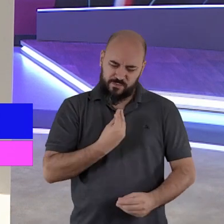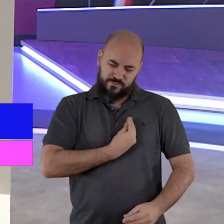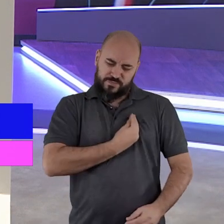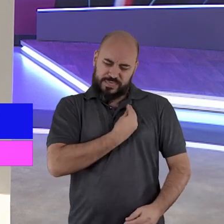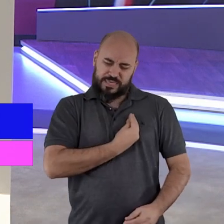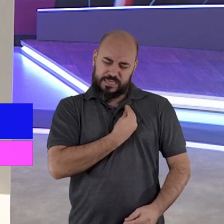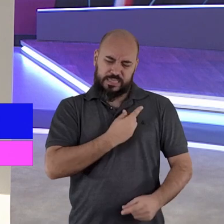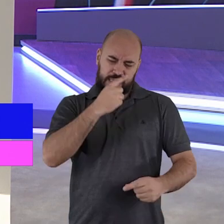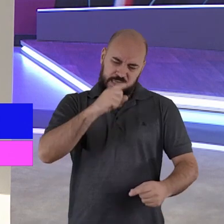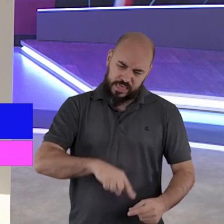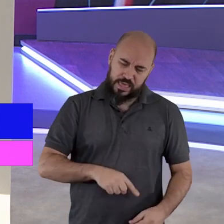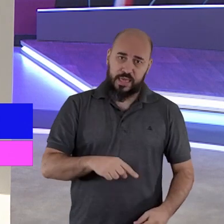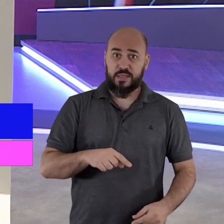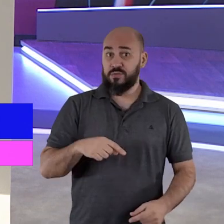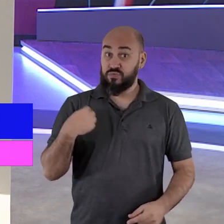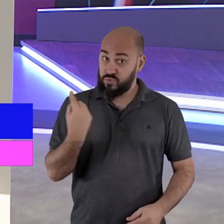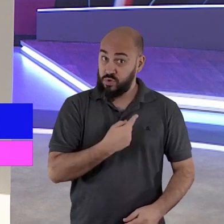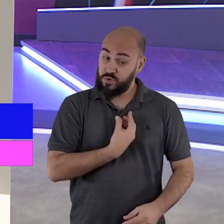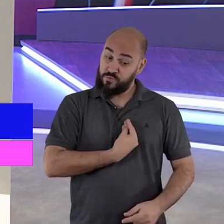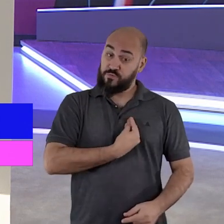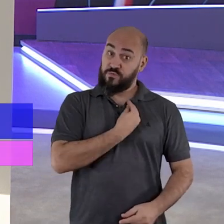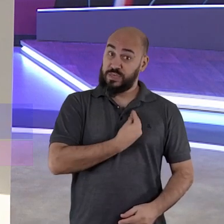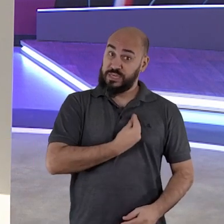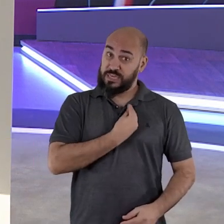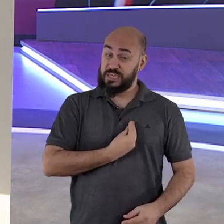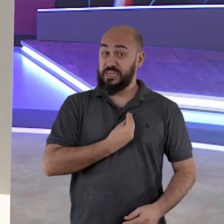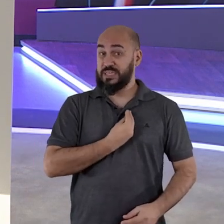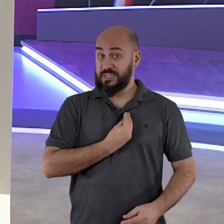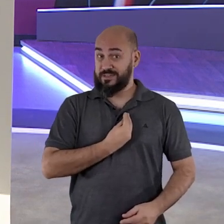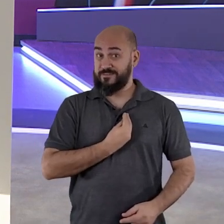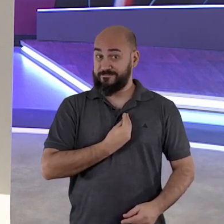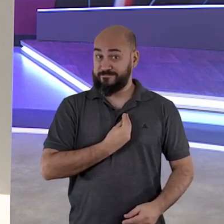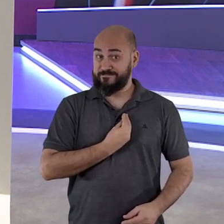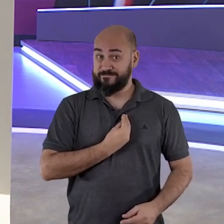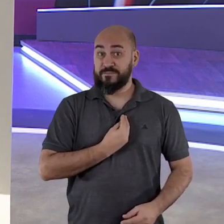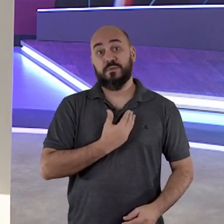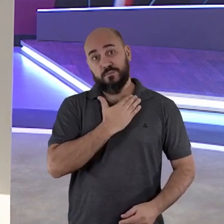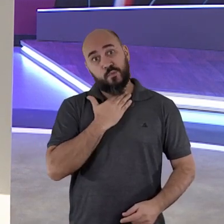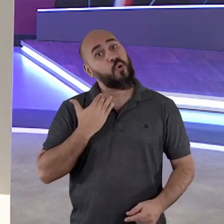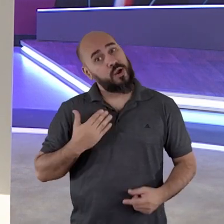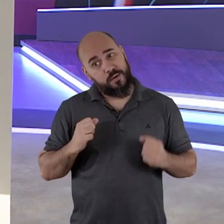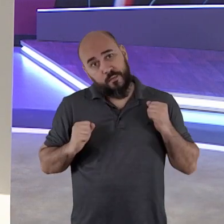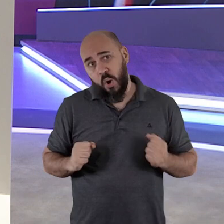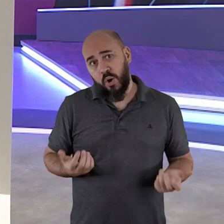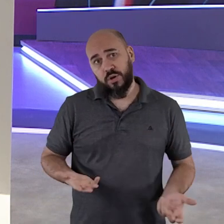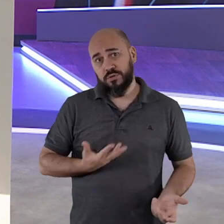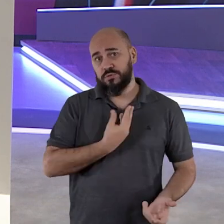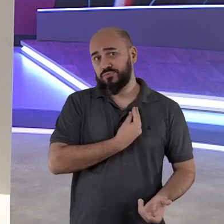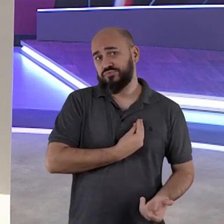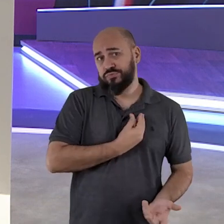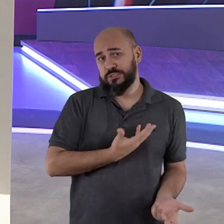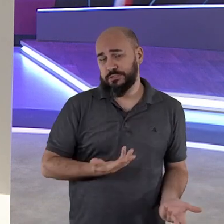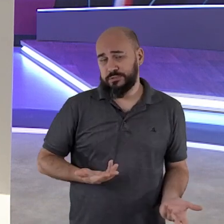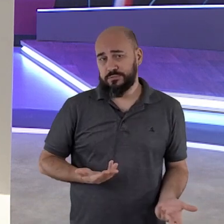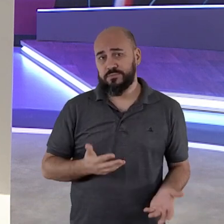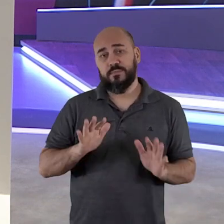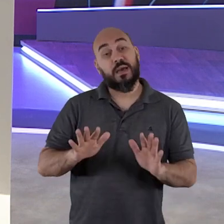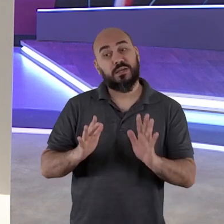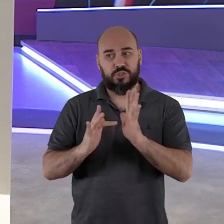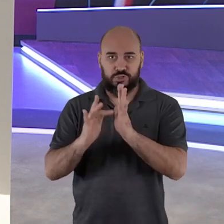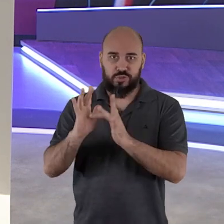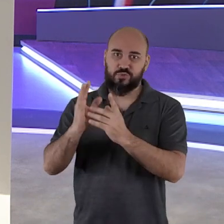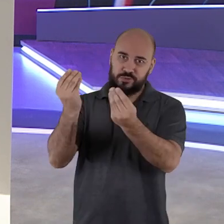imortal. Somos uma alma mortal. E aí há uma saída, obviamente, na volta de Cristo Jesus, quando